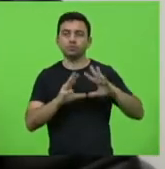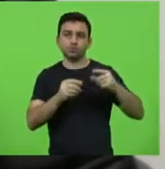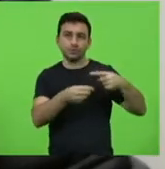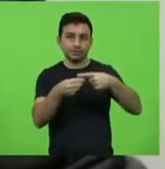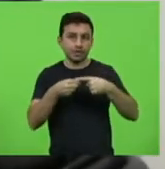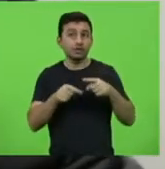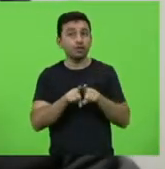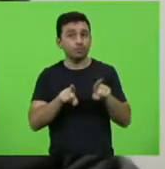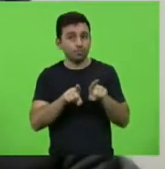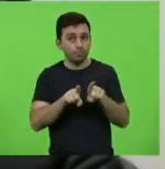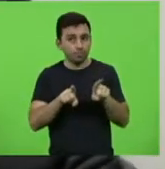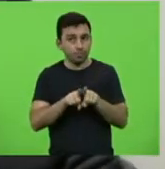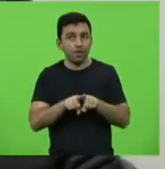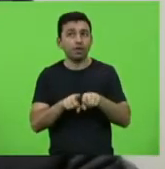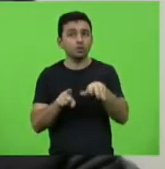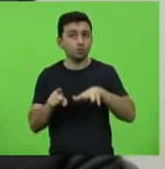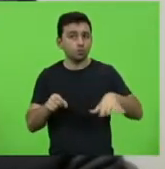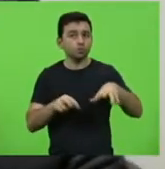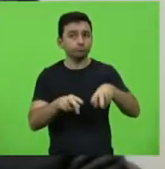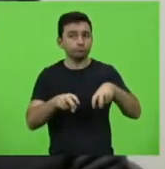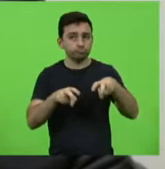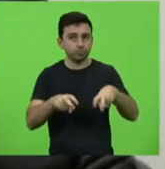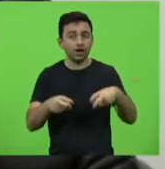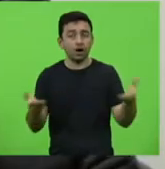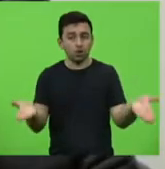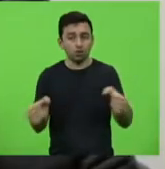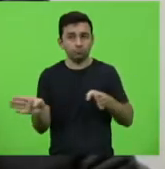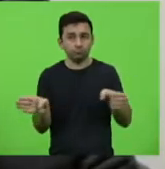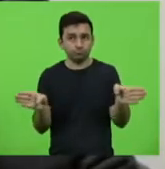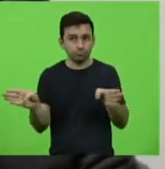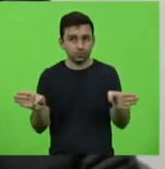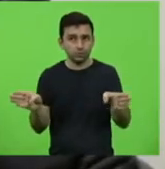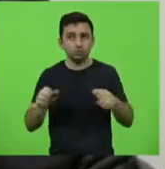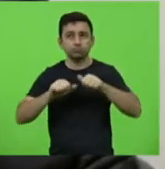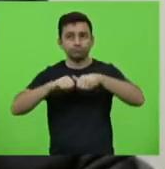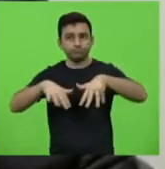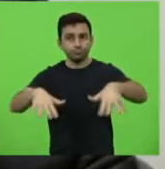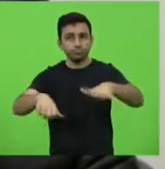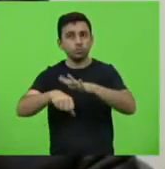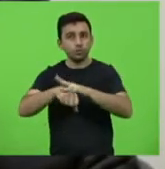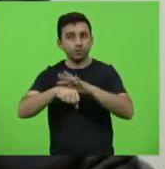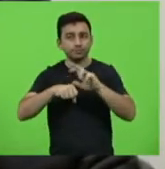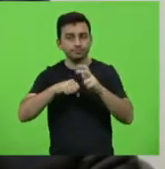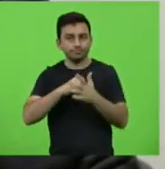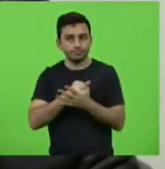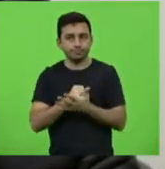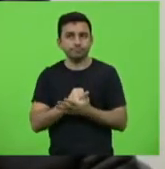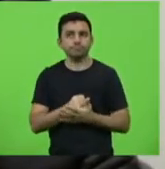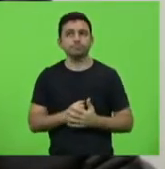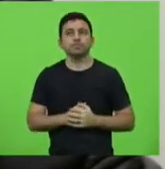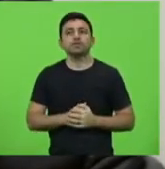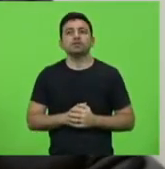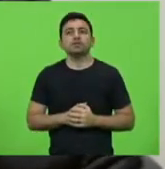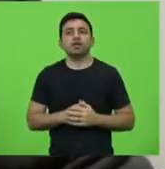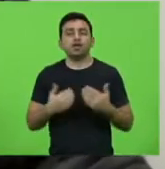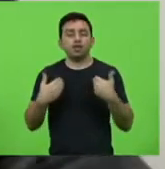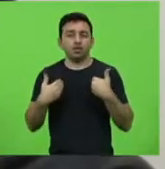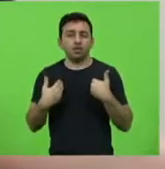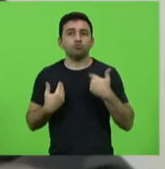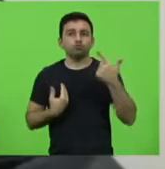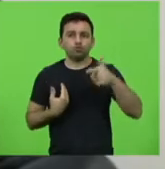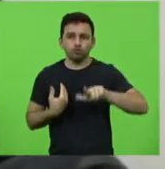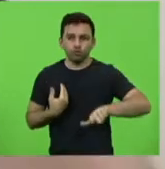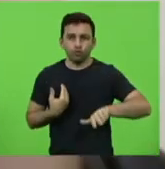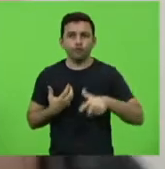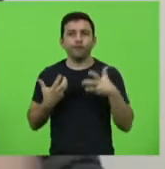rurais durante o período da pandemia do coronavírus. Então, portanto, eu gostaria aqui, mais uma vez,